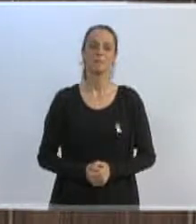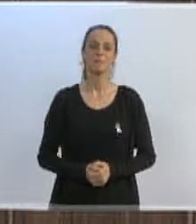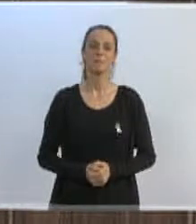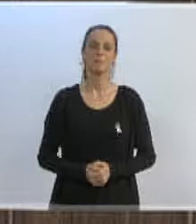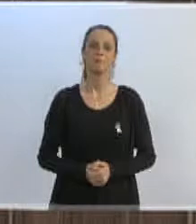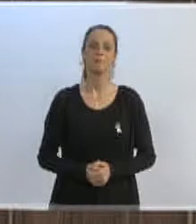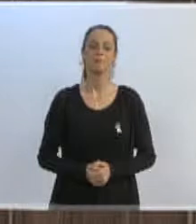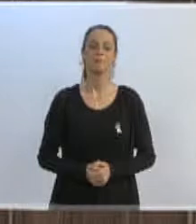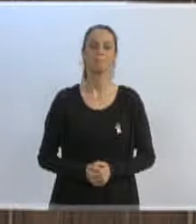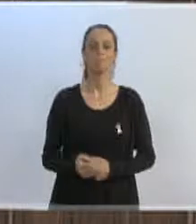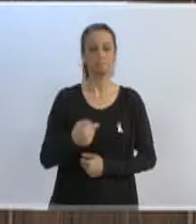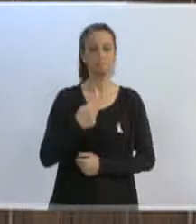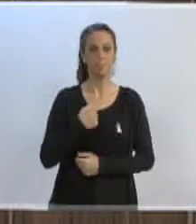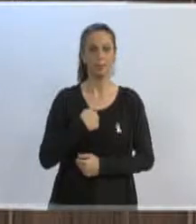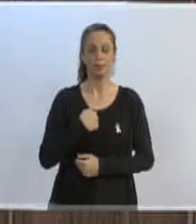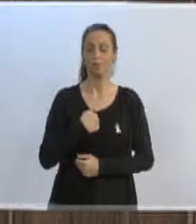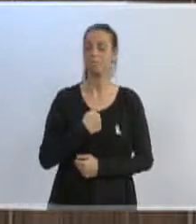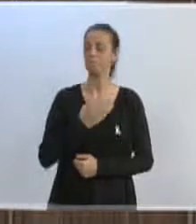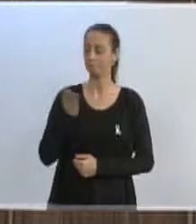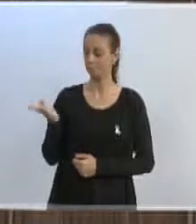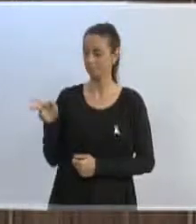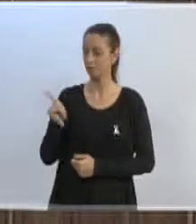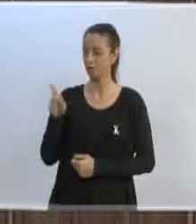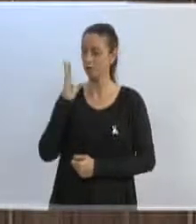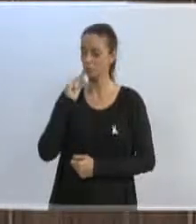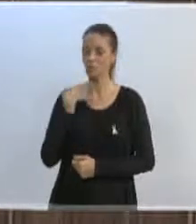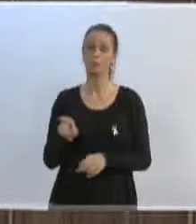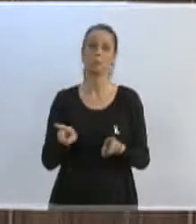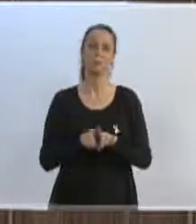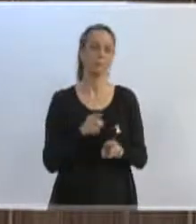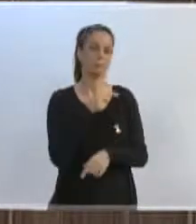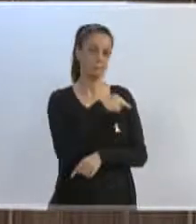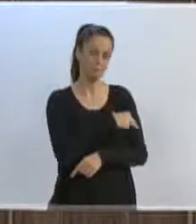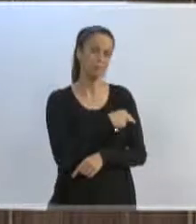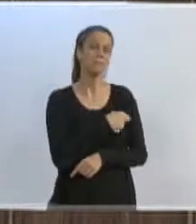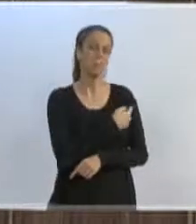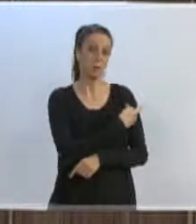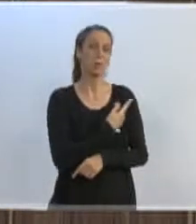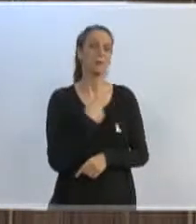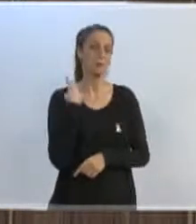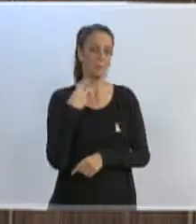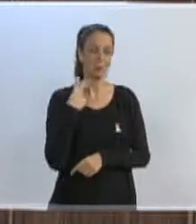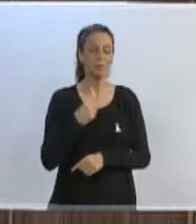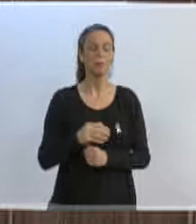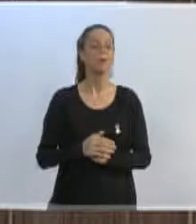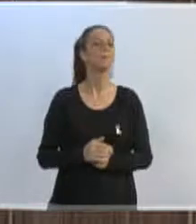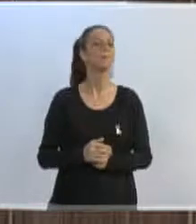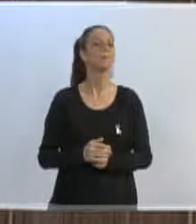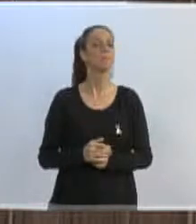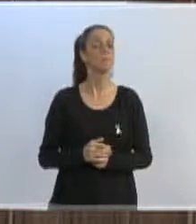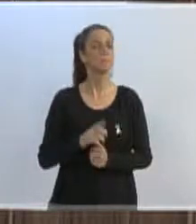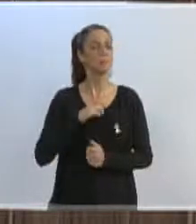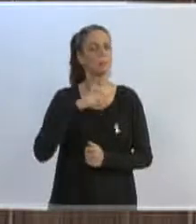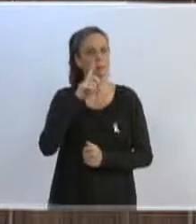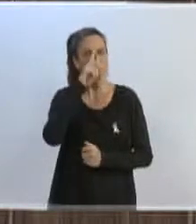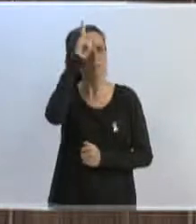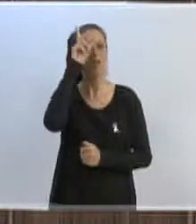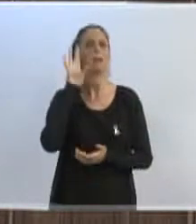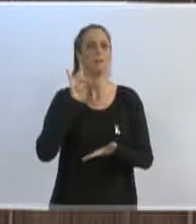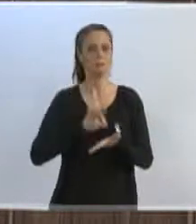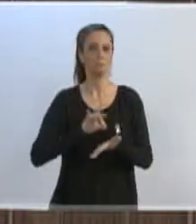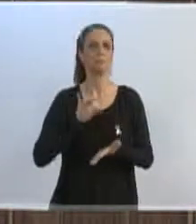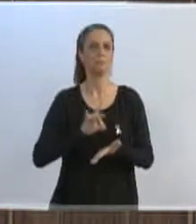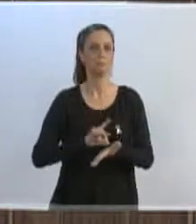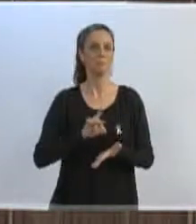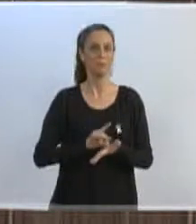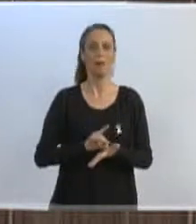Em meu nome, em nome do vereador professor Gilson, que teve a grata satisfação